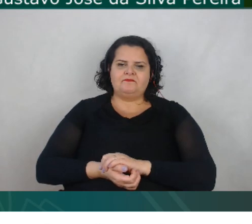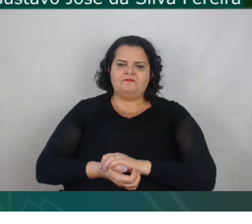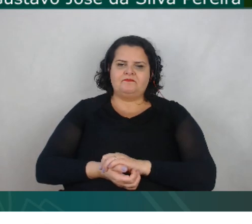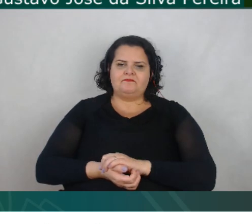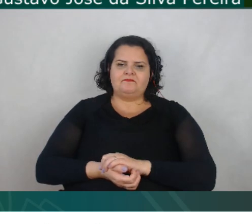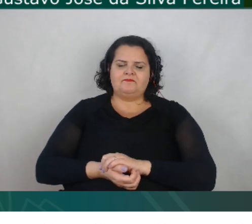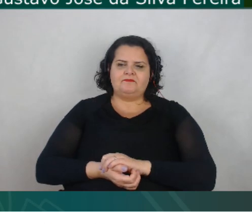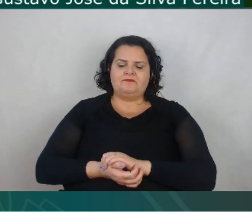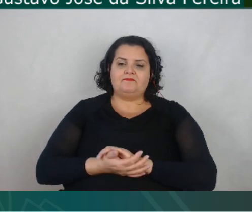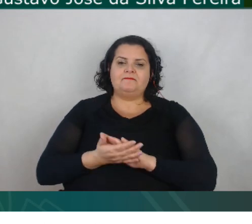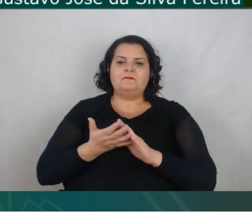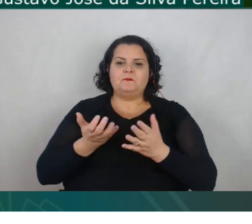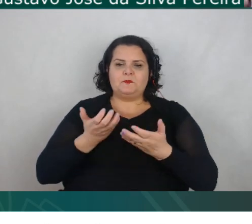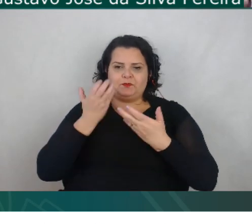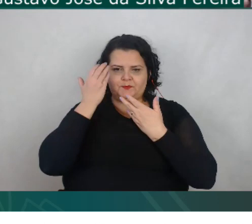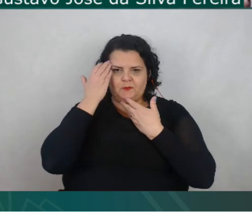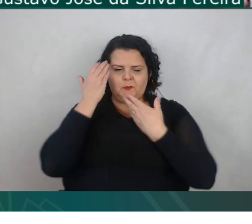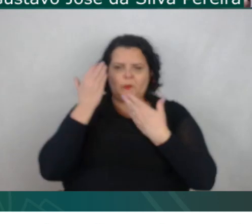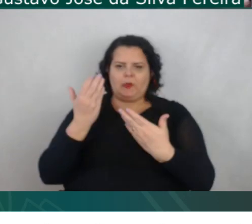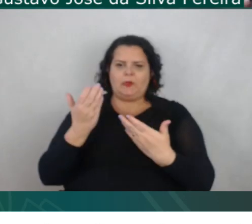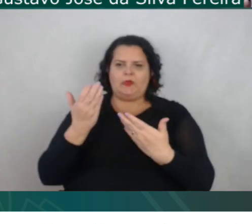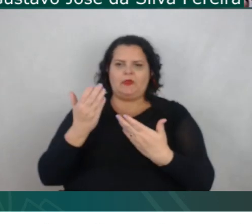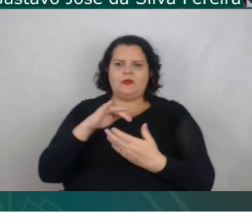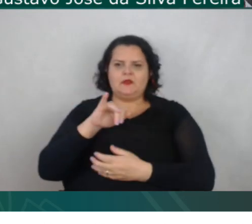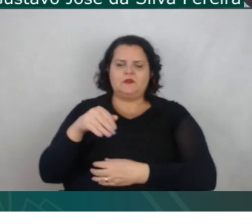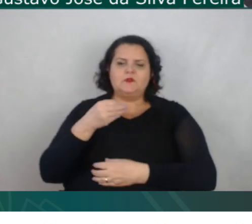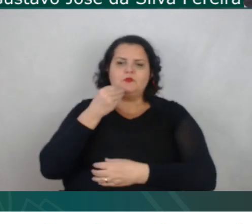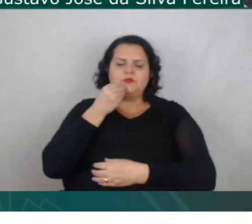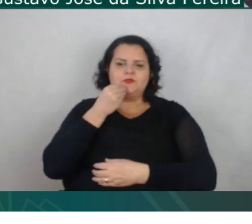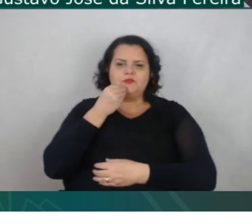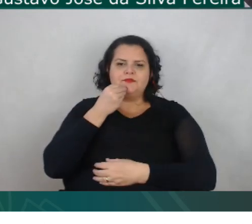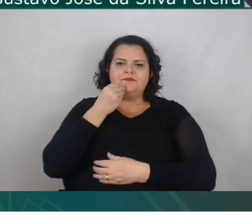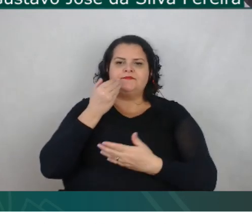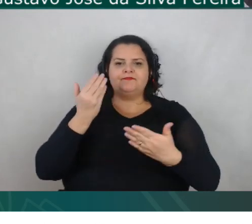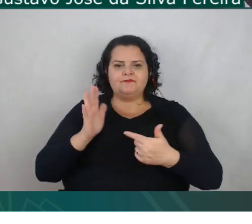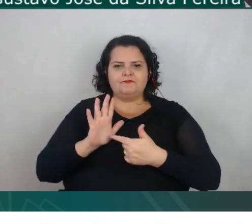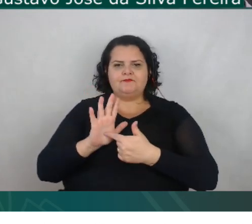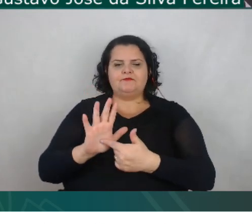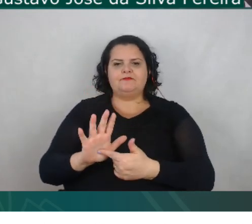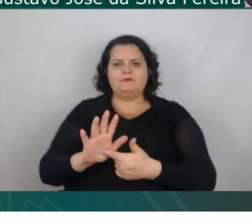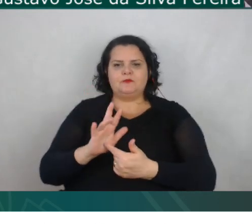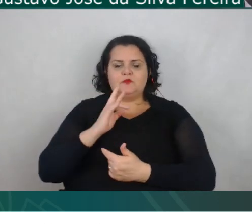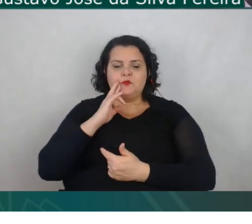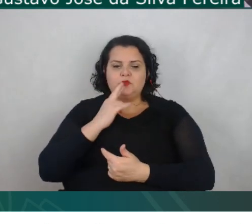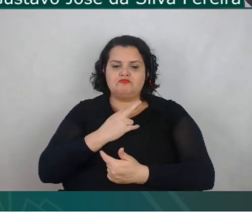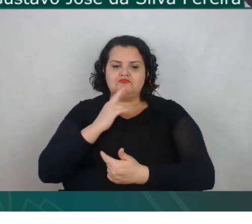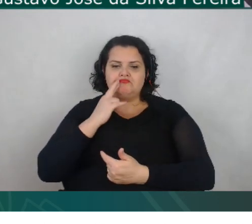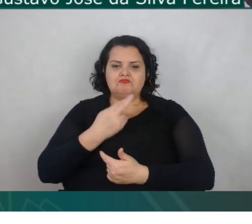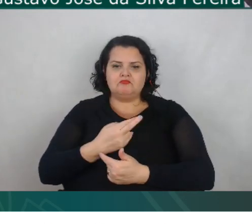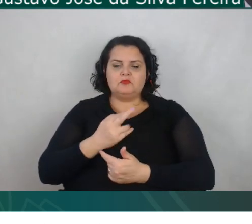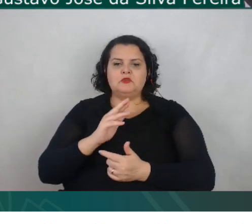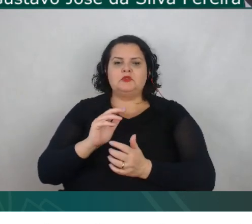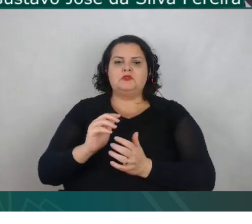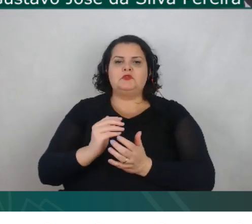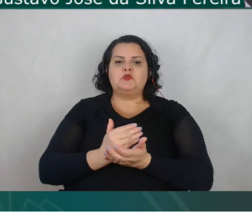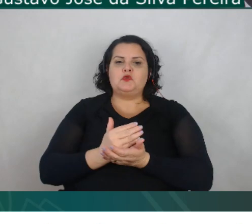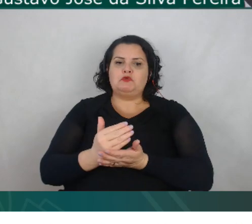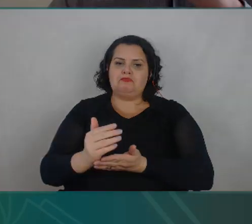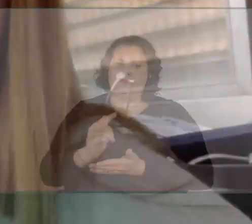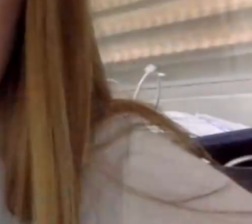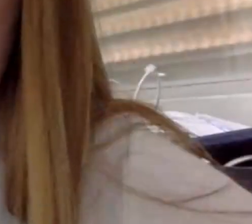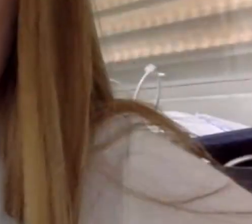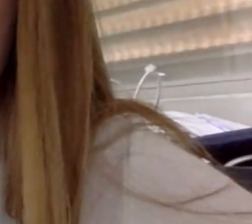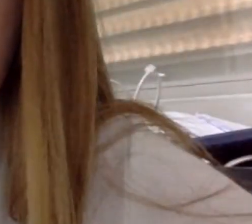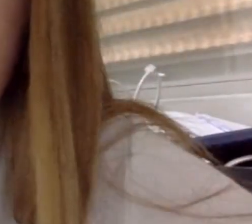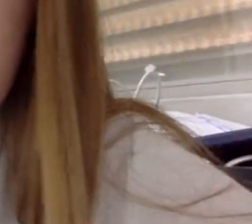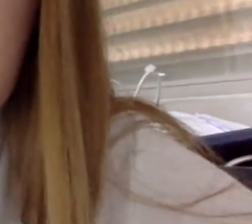Eu gostaria de agradecer, pela oportunidade de mostrar um pouco dos resultados preliminares do nosso projeto. Então, eu vou compartilhar